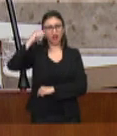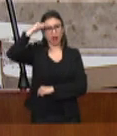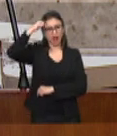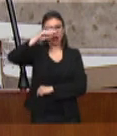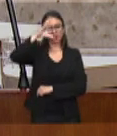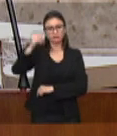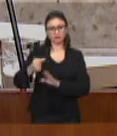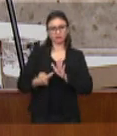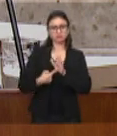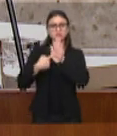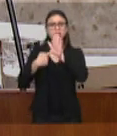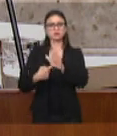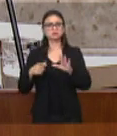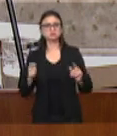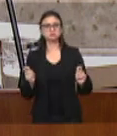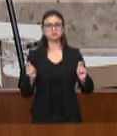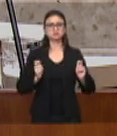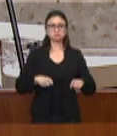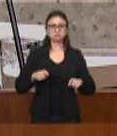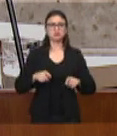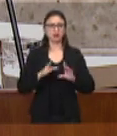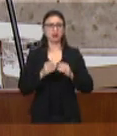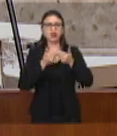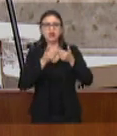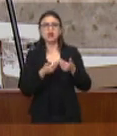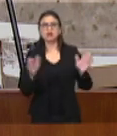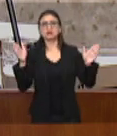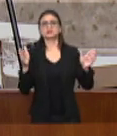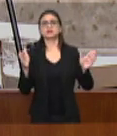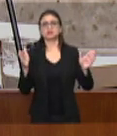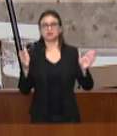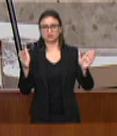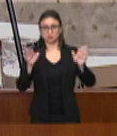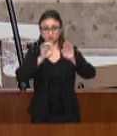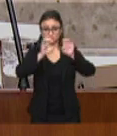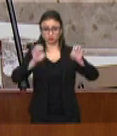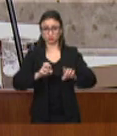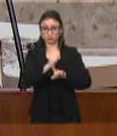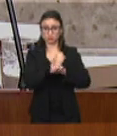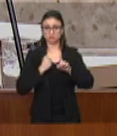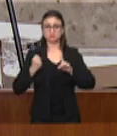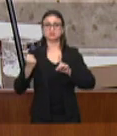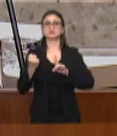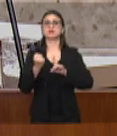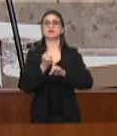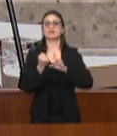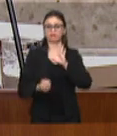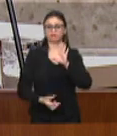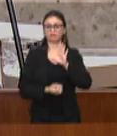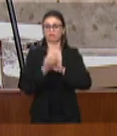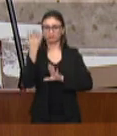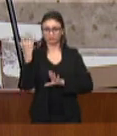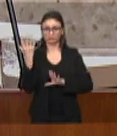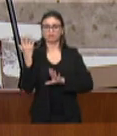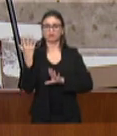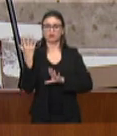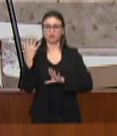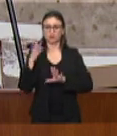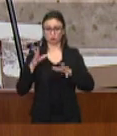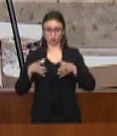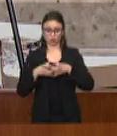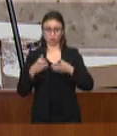ela representou a possibilidade de abertura na estrutura social montada pelo colonizador